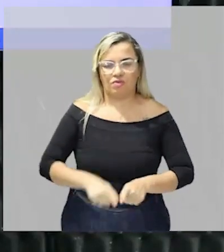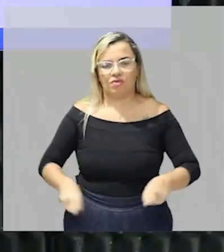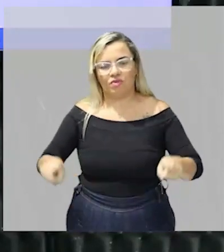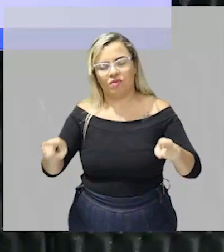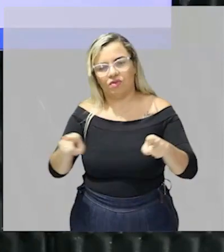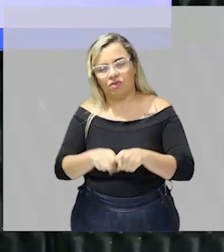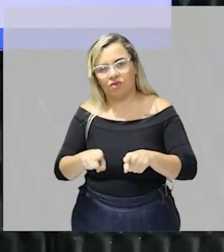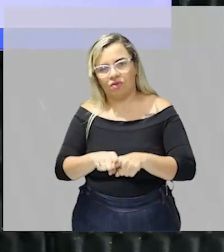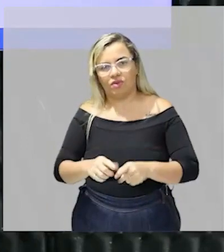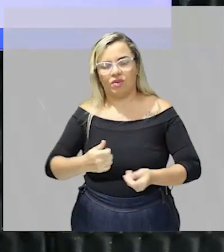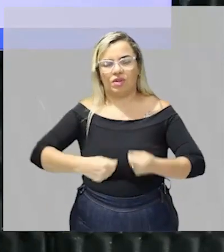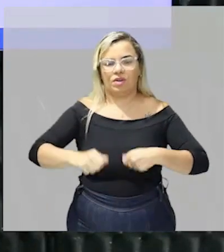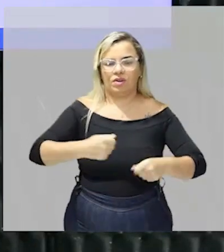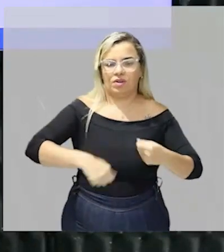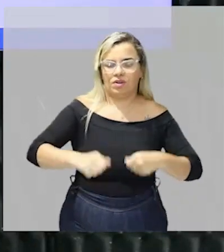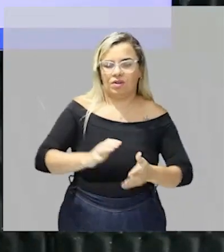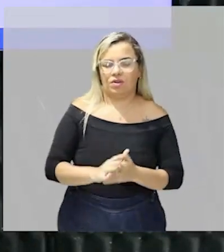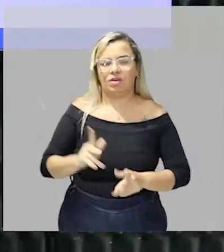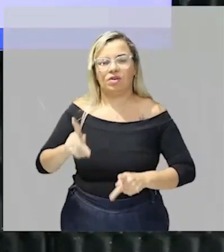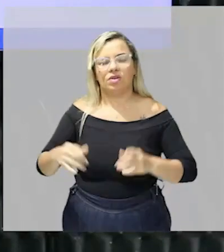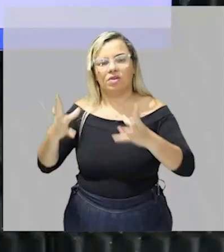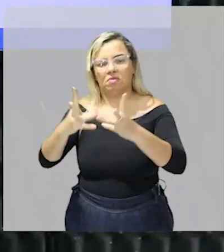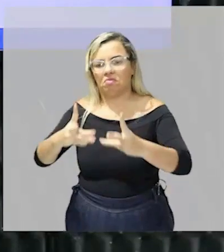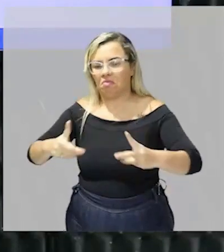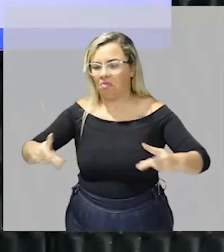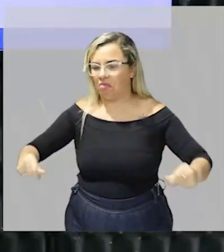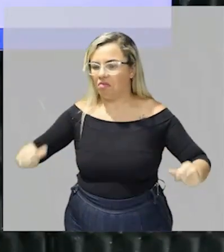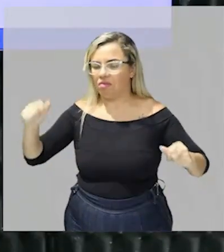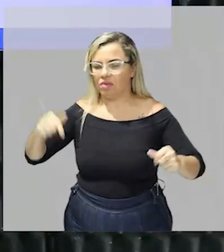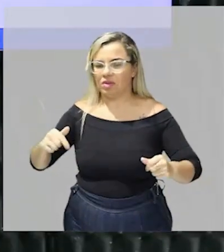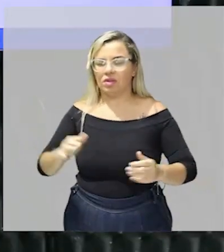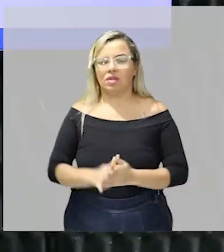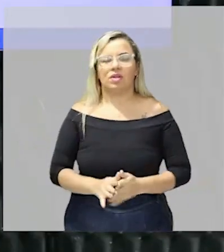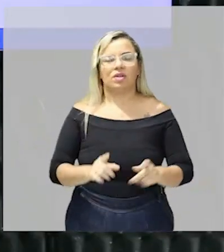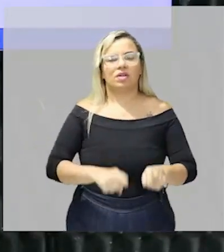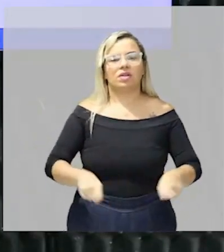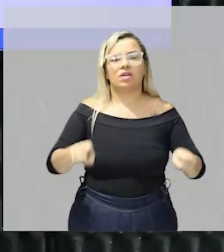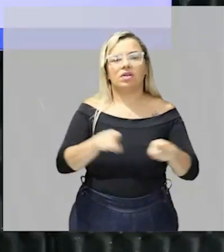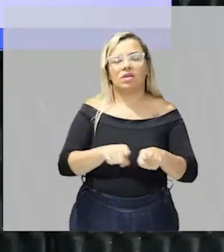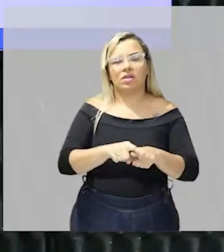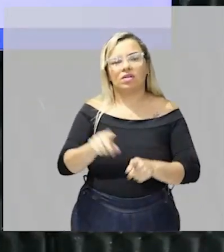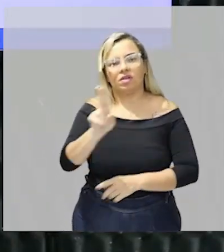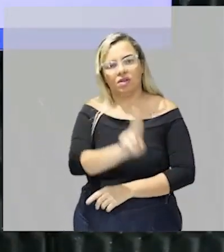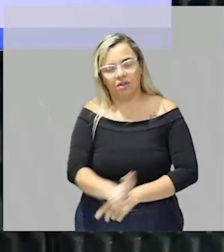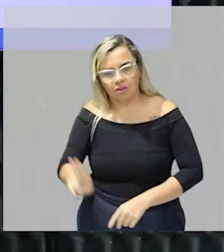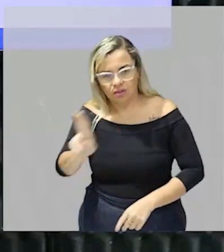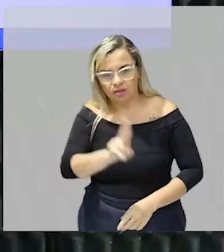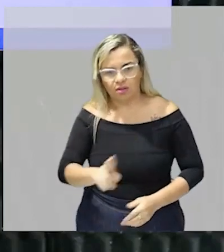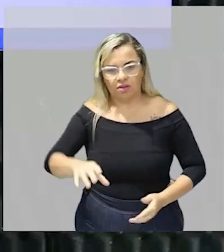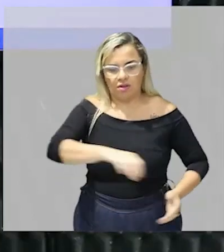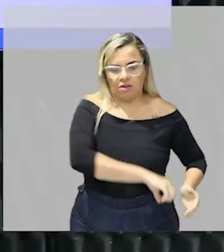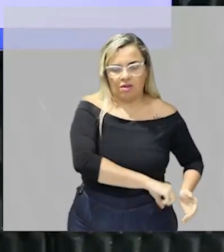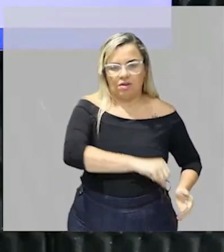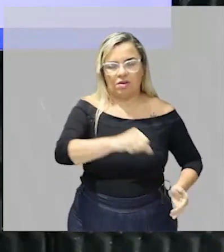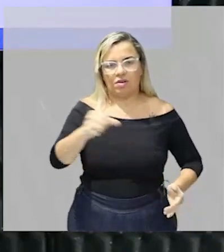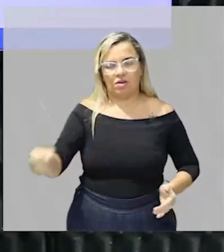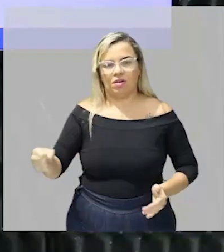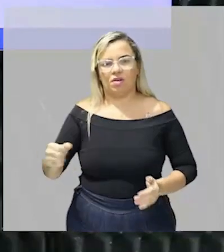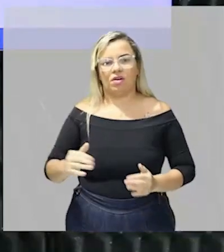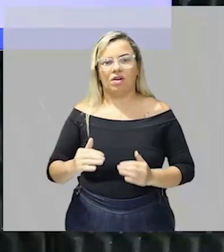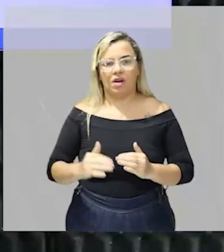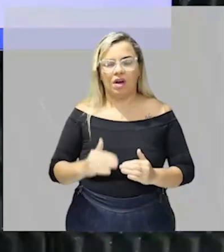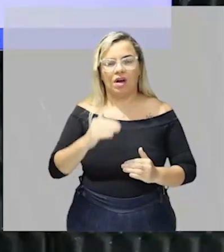economias desses povos, a destruição das economias, sobrevivência desses povos, eles usaram a espada, a